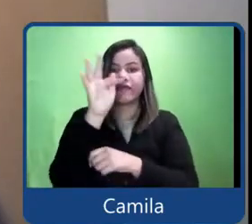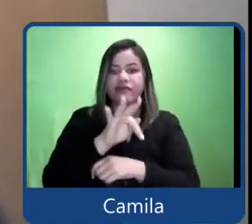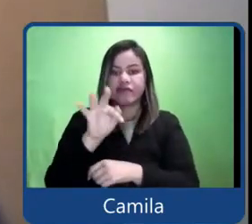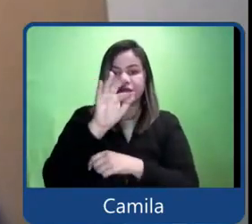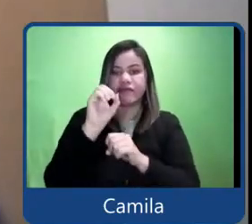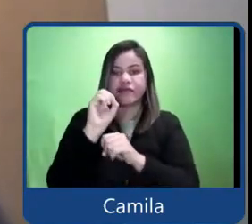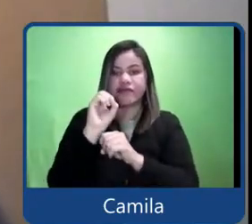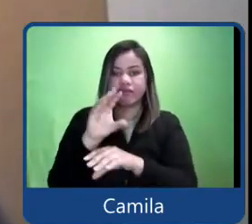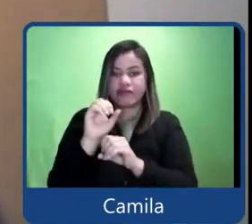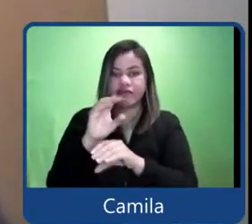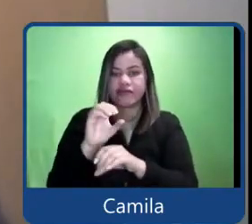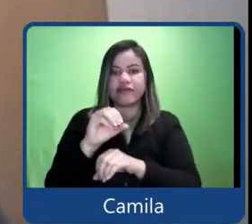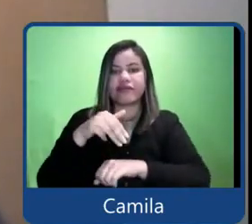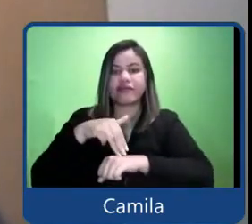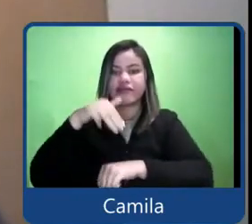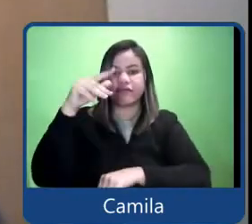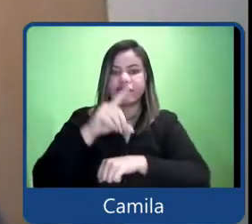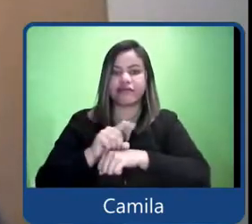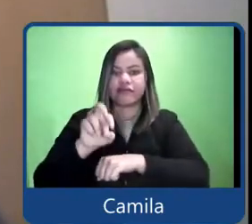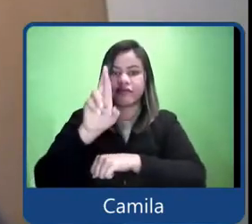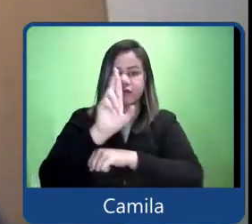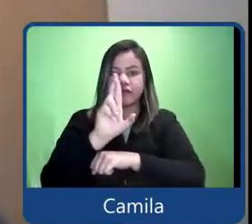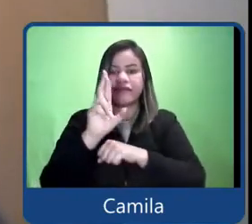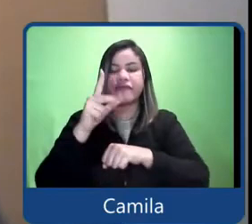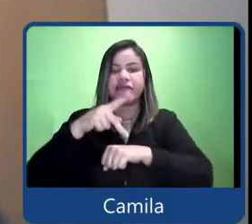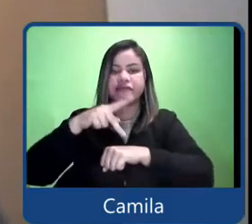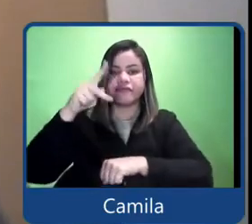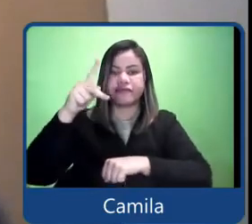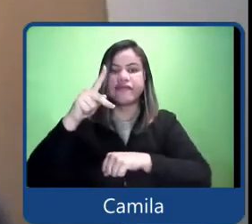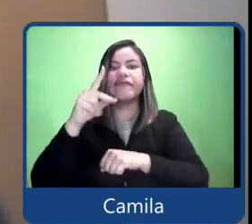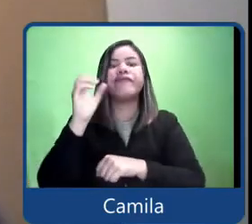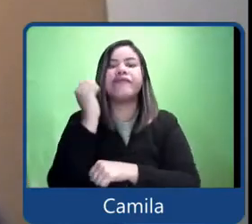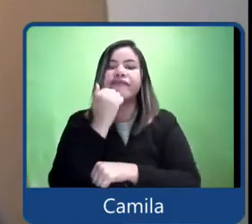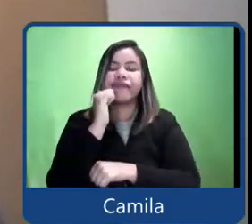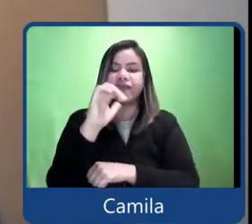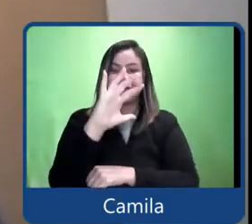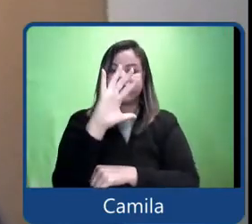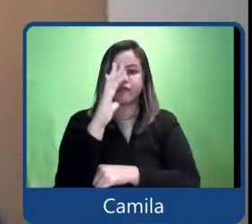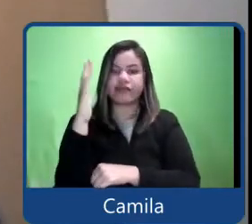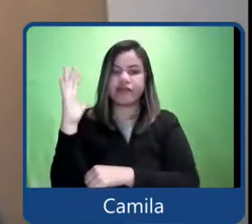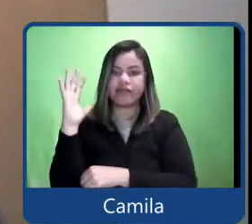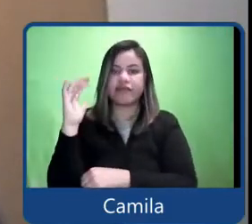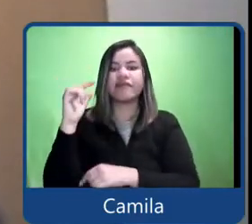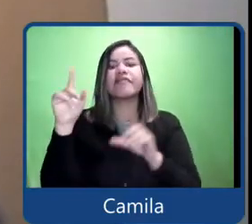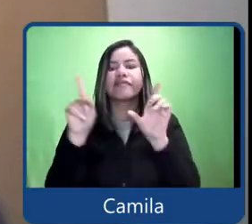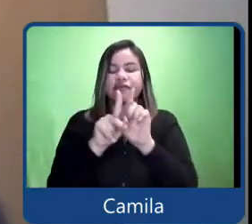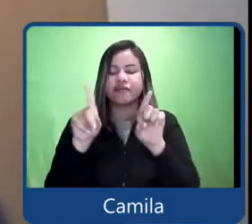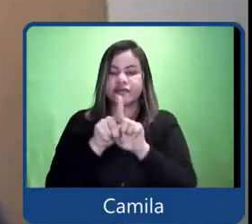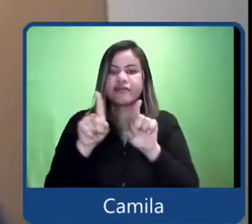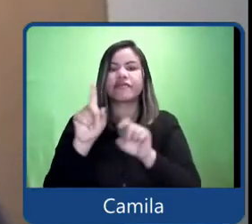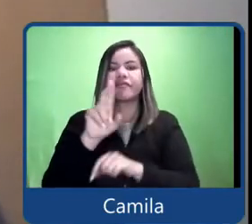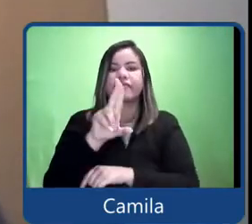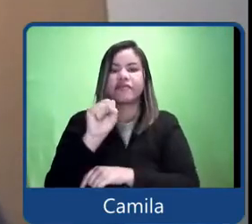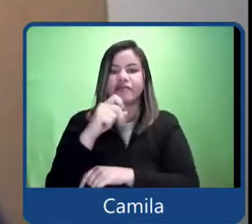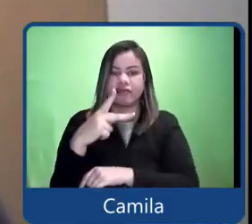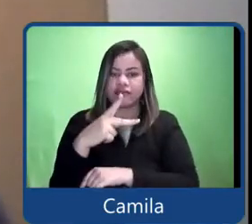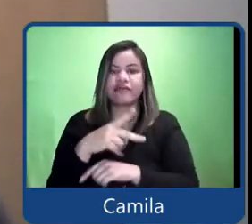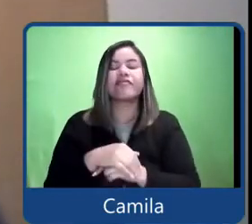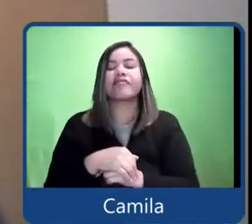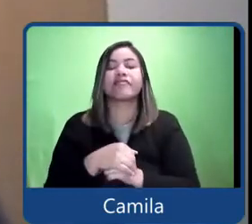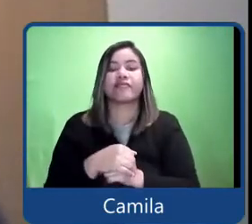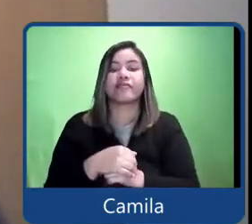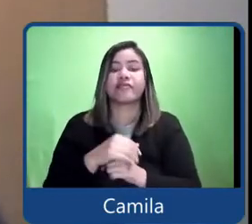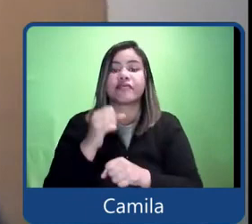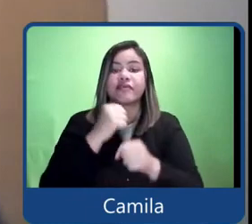e doutora em Ciência Ambiental pelo Programa de Pós-Graduação em Ciência Ambiental, também da Universidade de São Paulo, Procam USP. Desde 2011 é